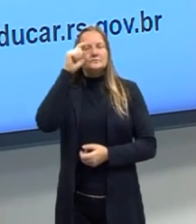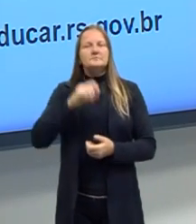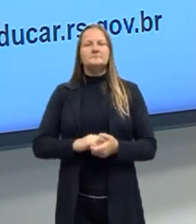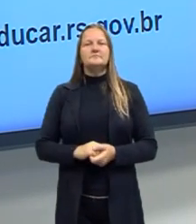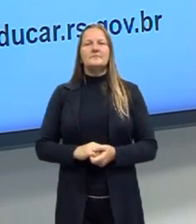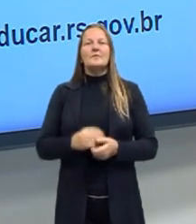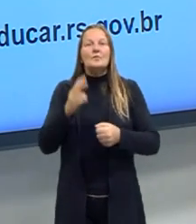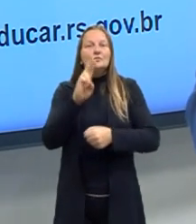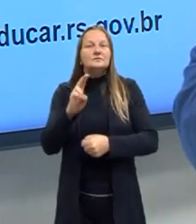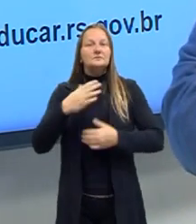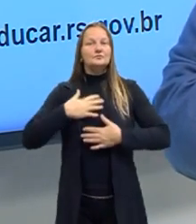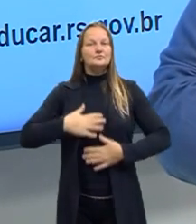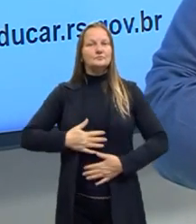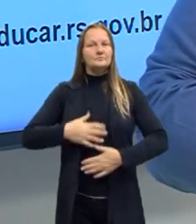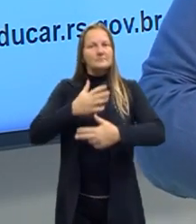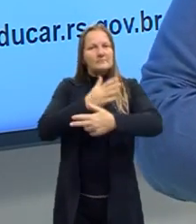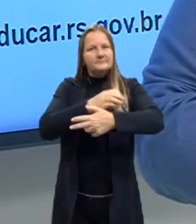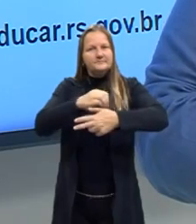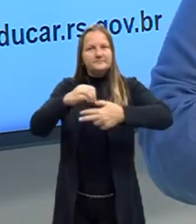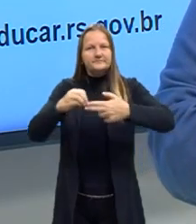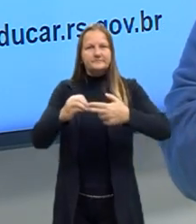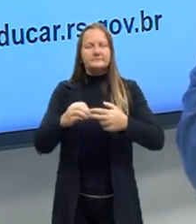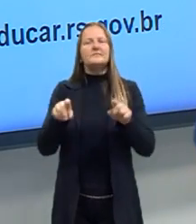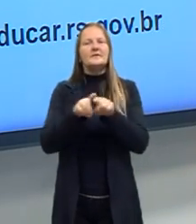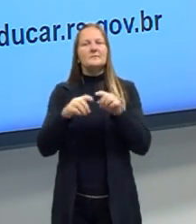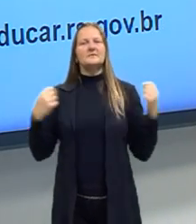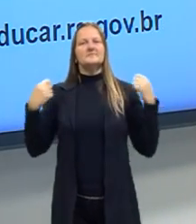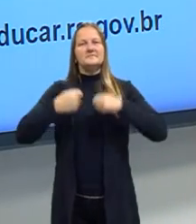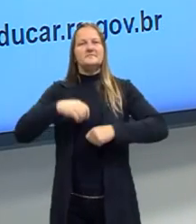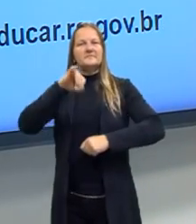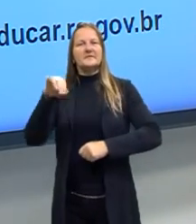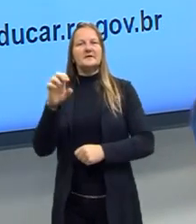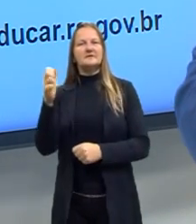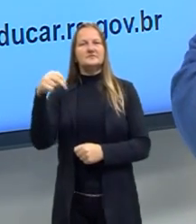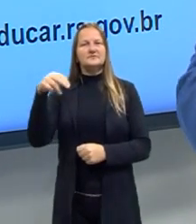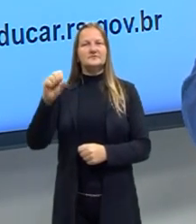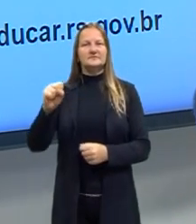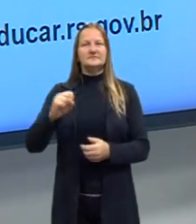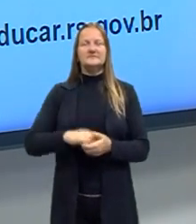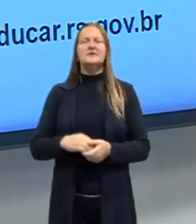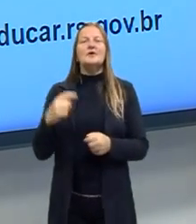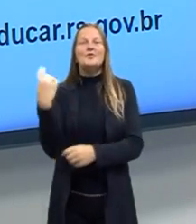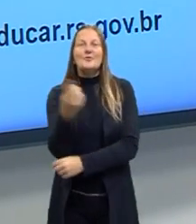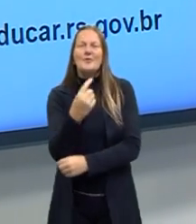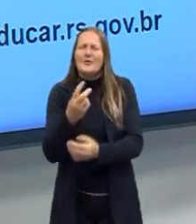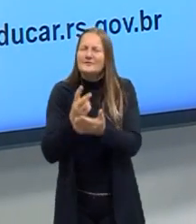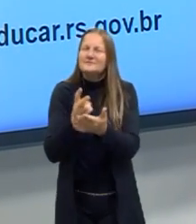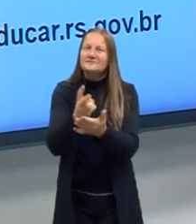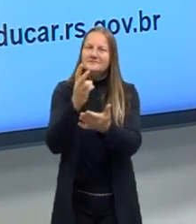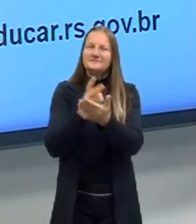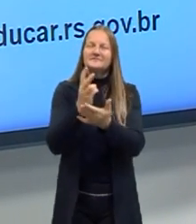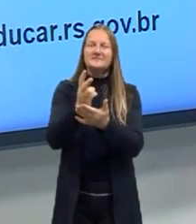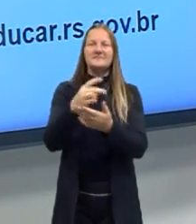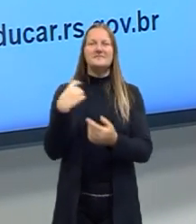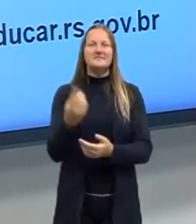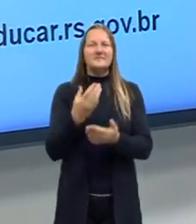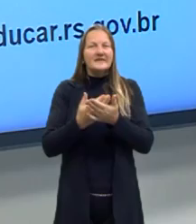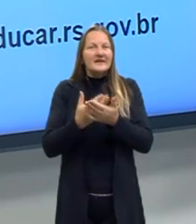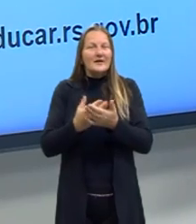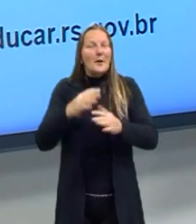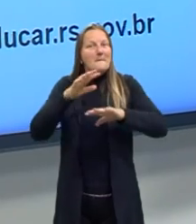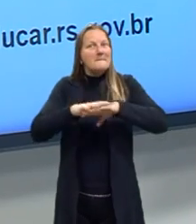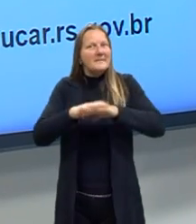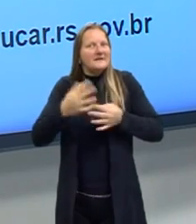estou utilizando a camiseta do Pré Enem e também uma camisa jeans nós vamos dar continuidade nas nossas aulas